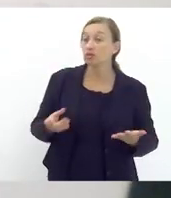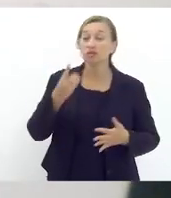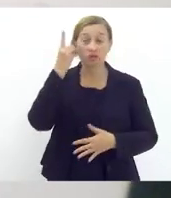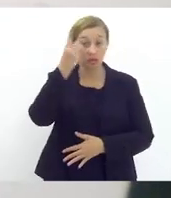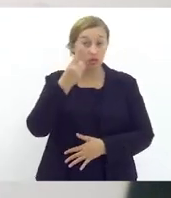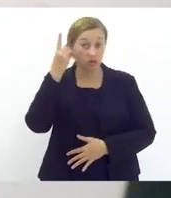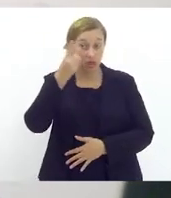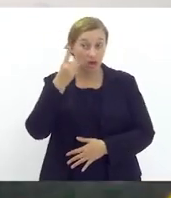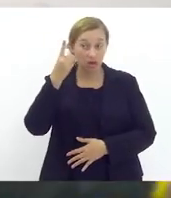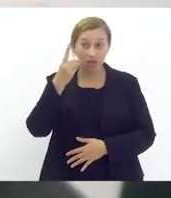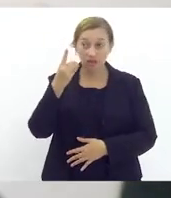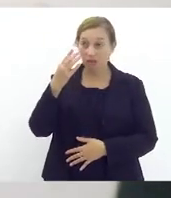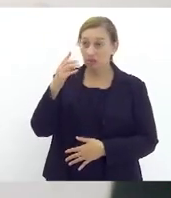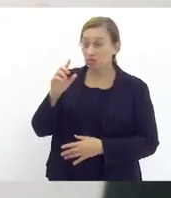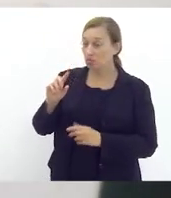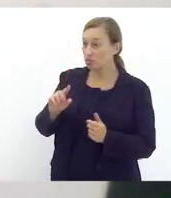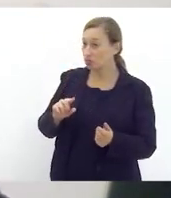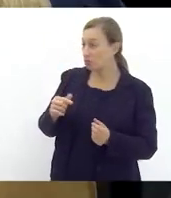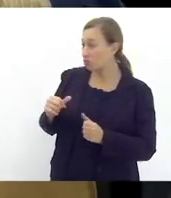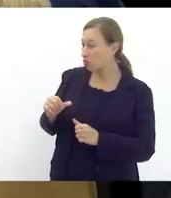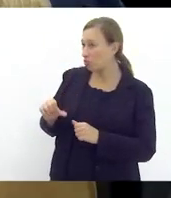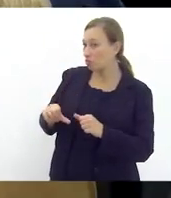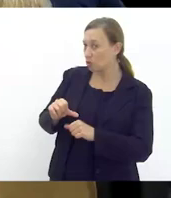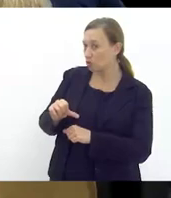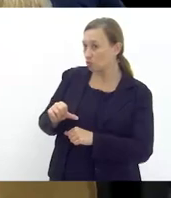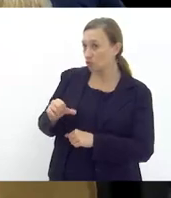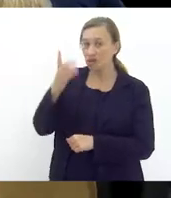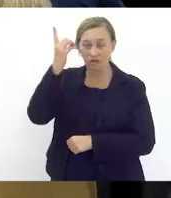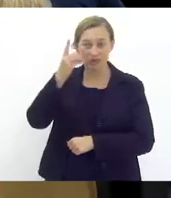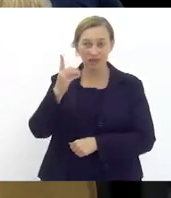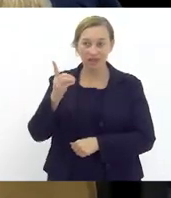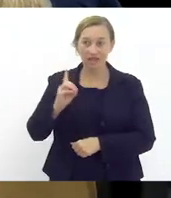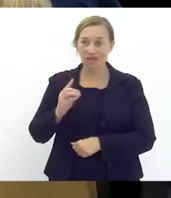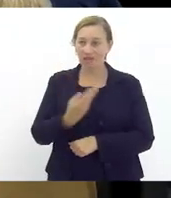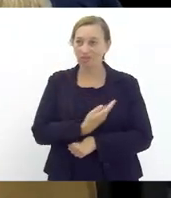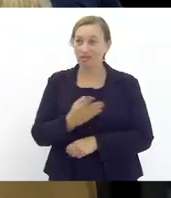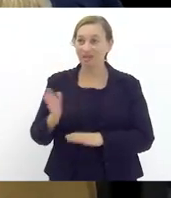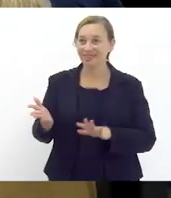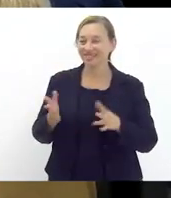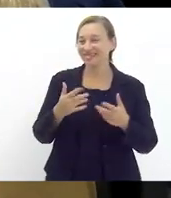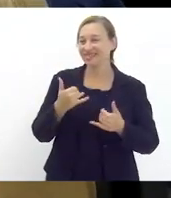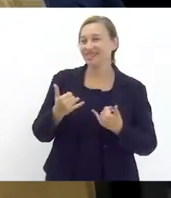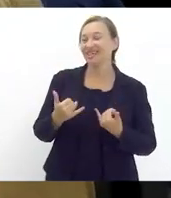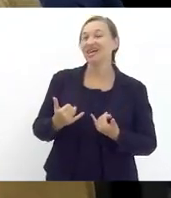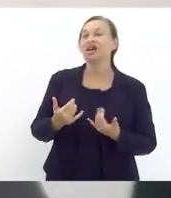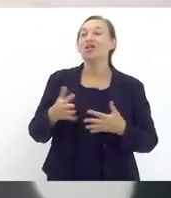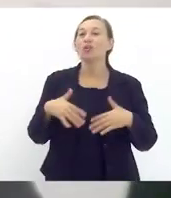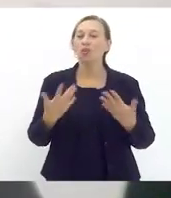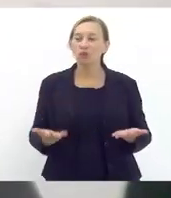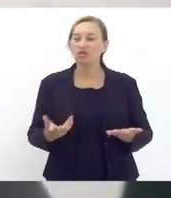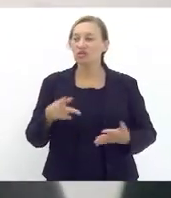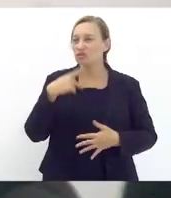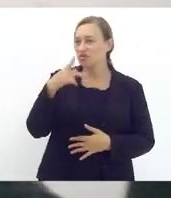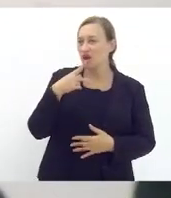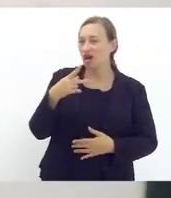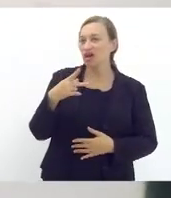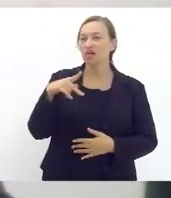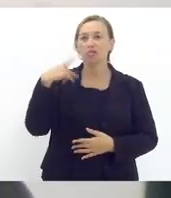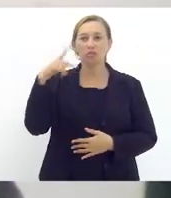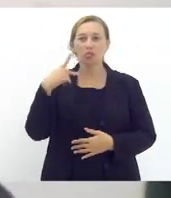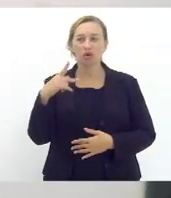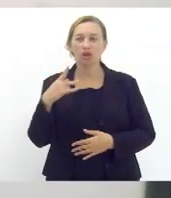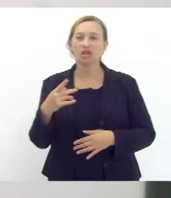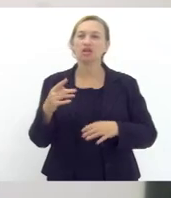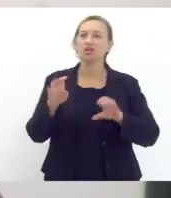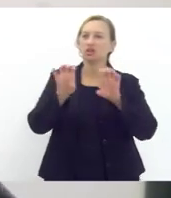mudou de lado aqui Dani olhei para lá ela me deu um drible quando ela comenta da política estruturante